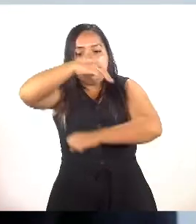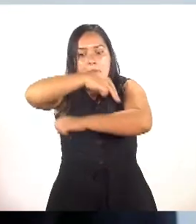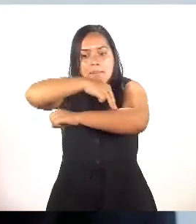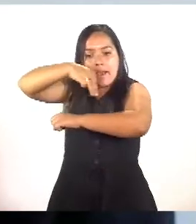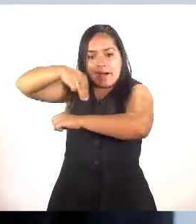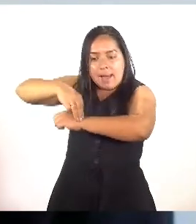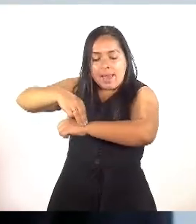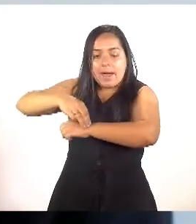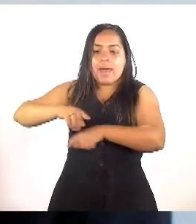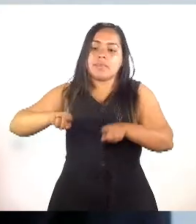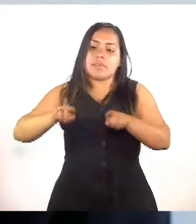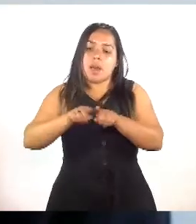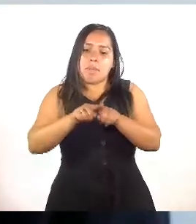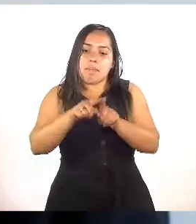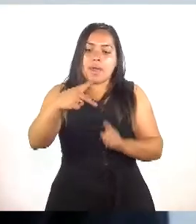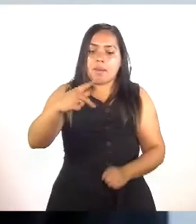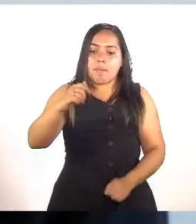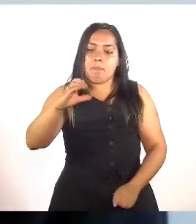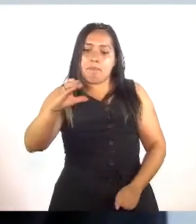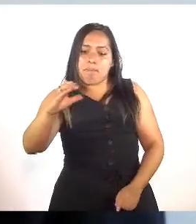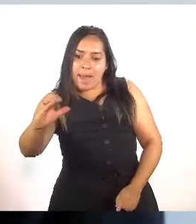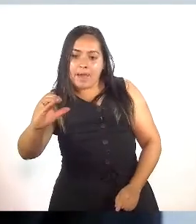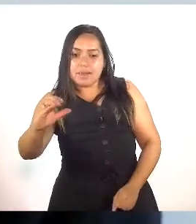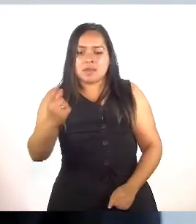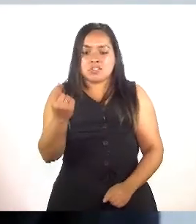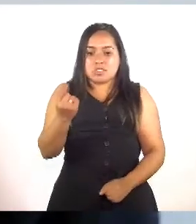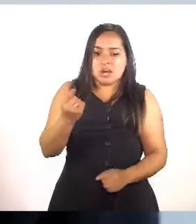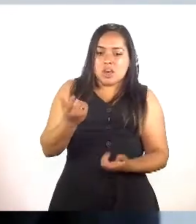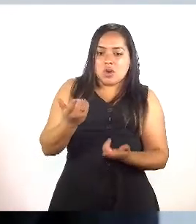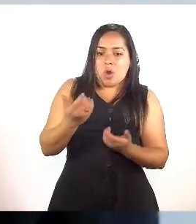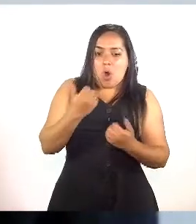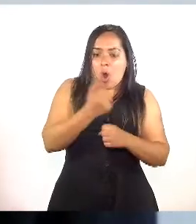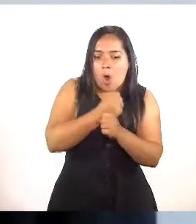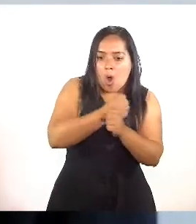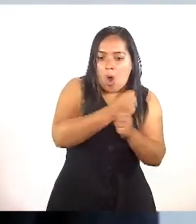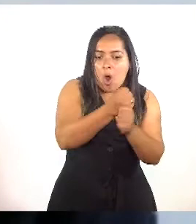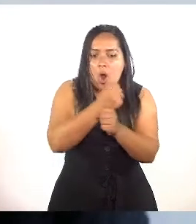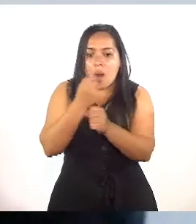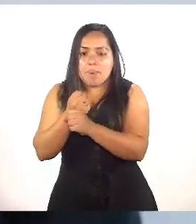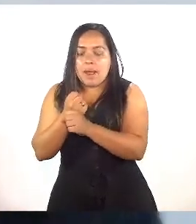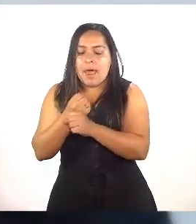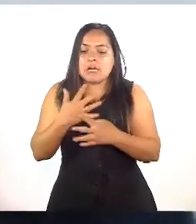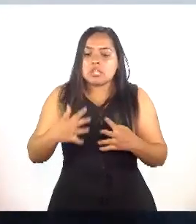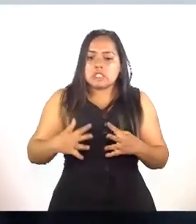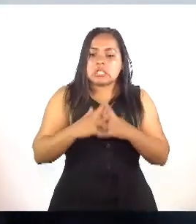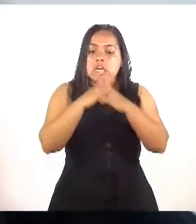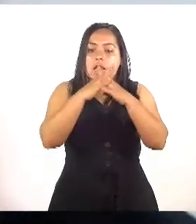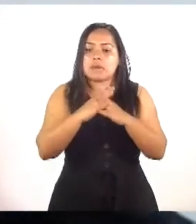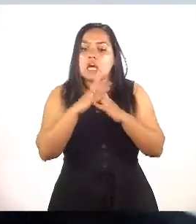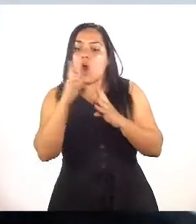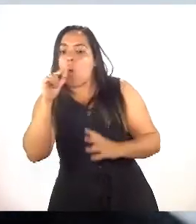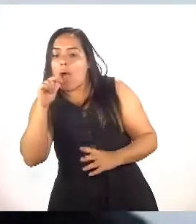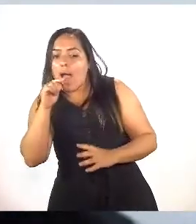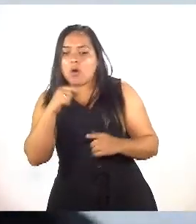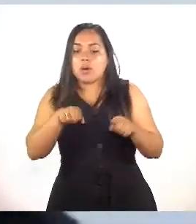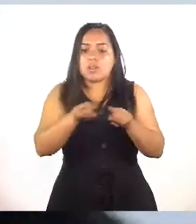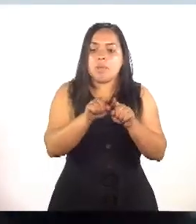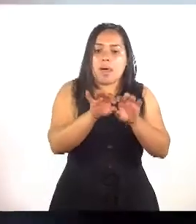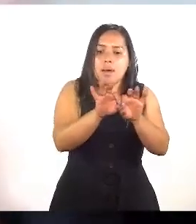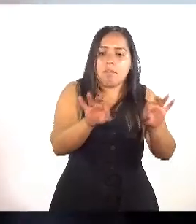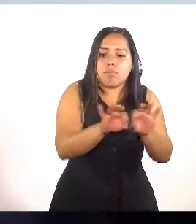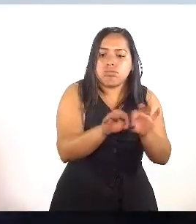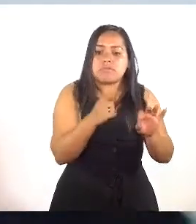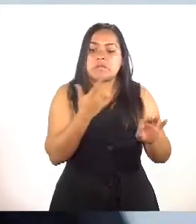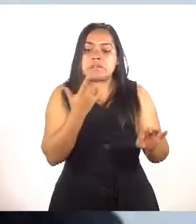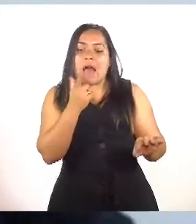de PAC, urbanização de assentamento precários, com instalação de redes de abastecimento de água, redes de tratamento de esgoto, instalação